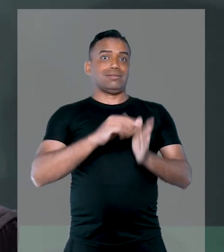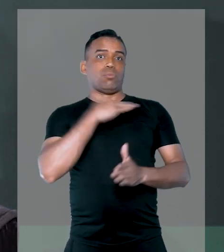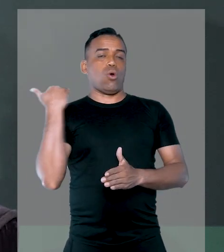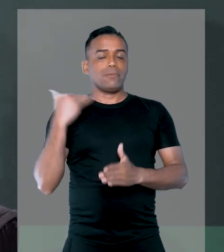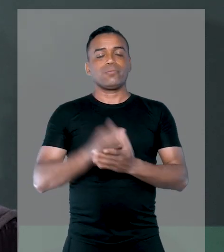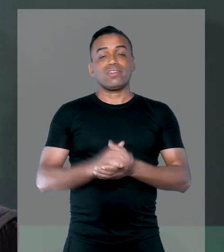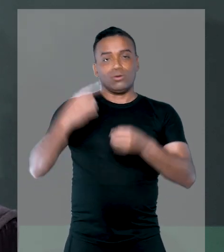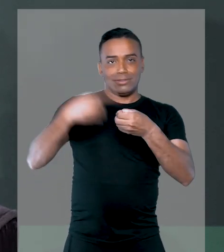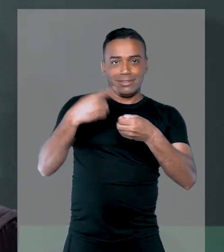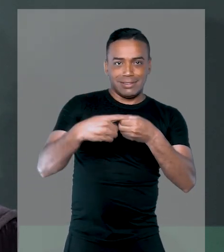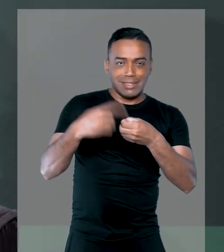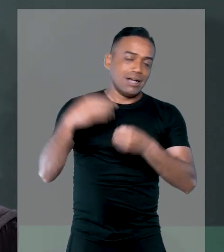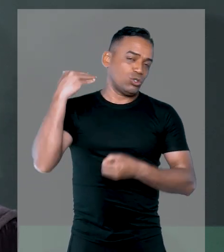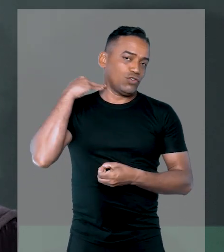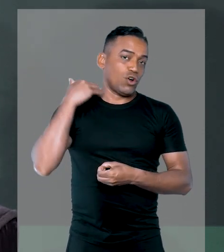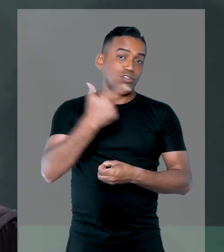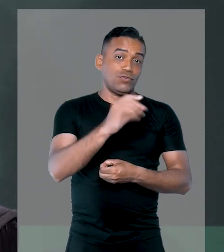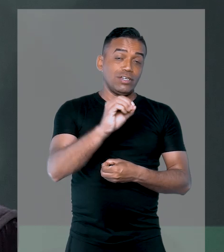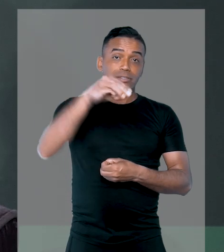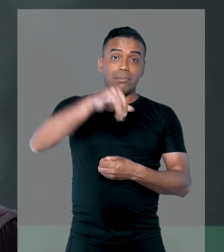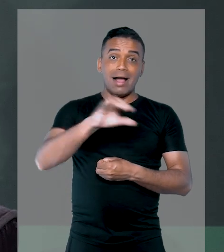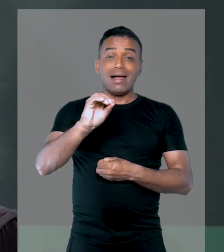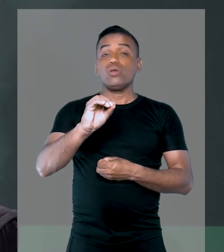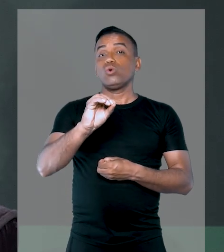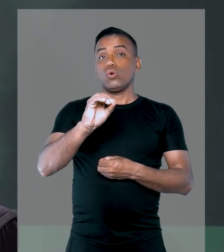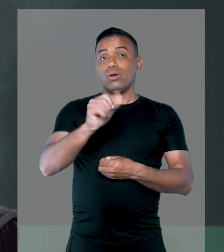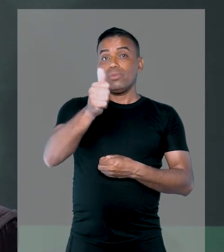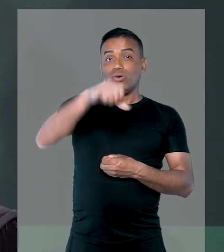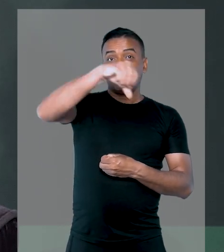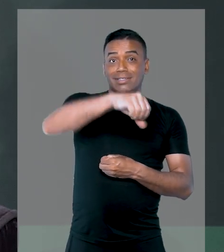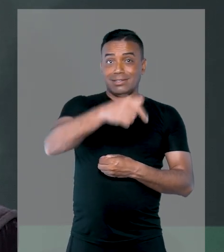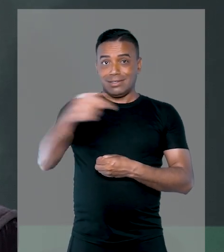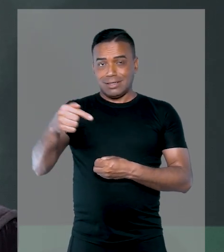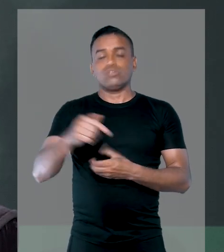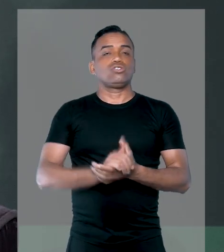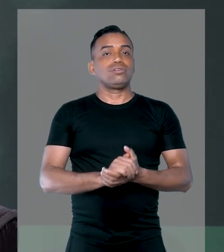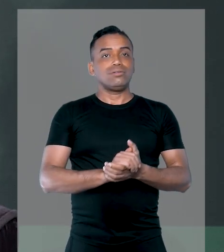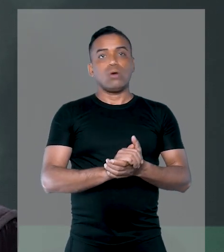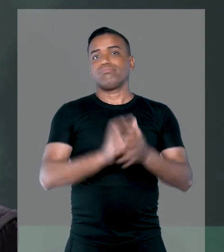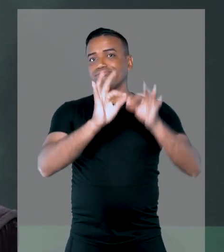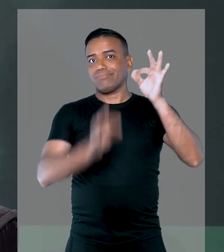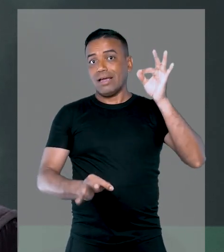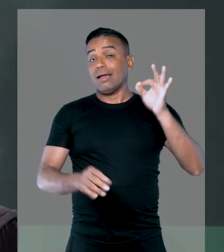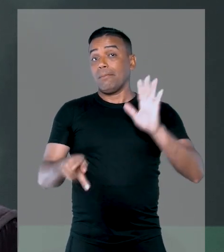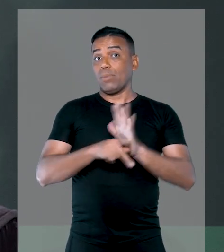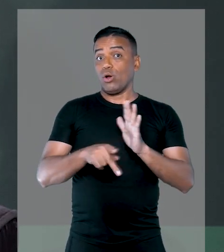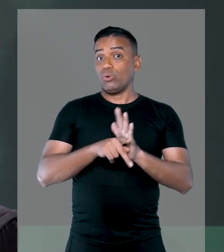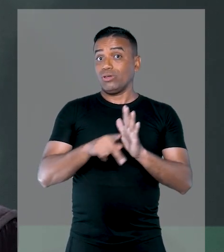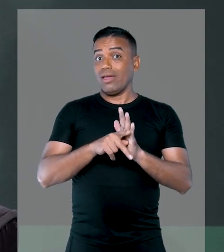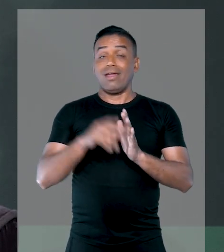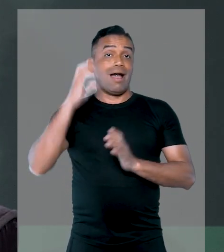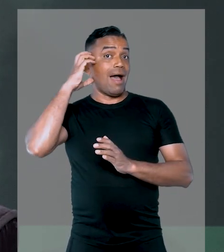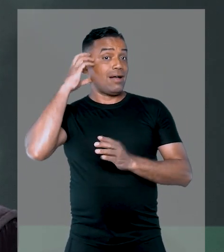Fora, 20 de maio de 1977. Testamento. Atesto que o herdeiro do meu rádio